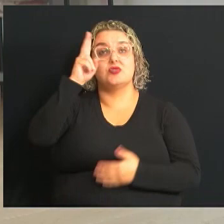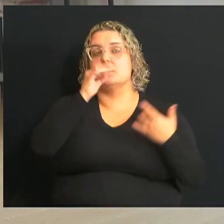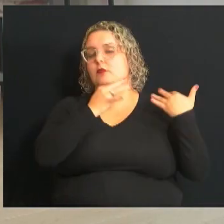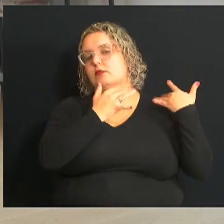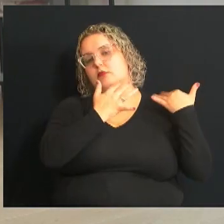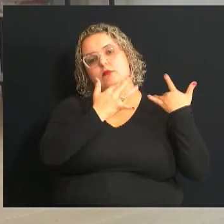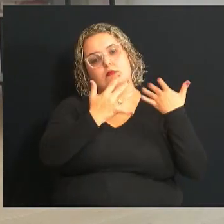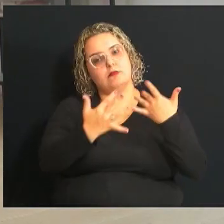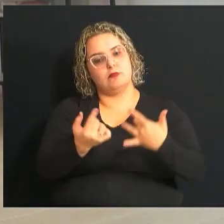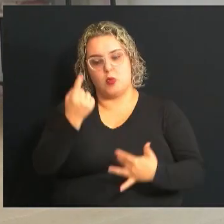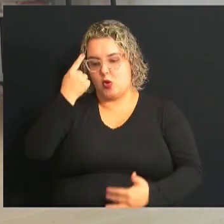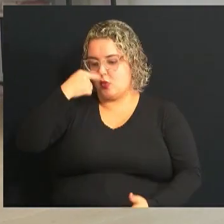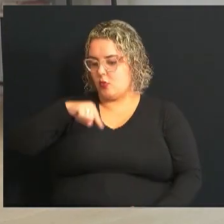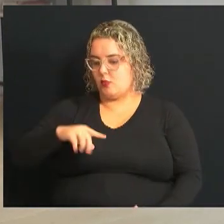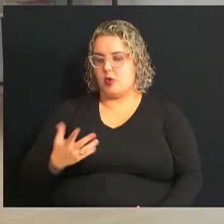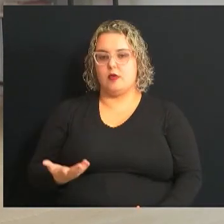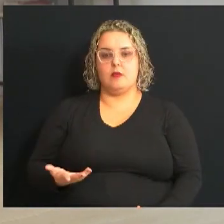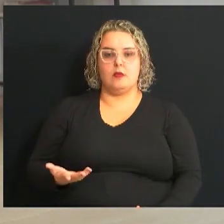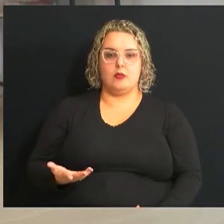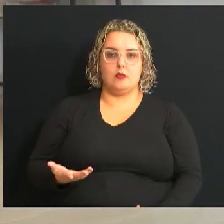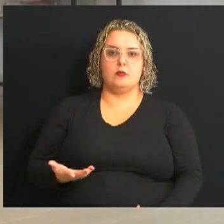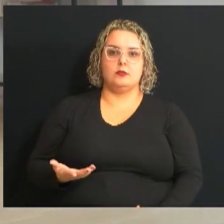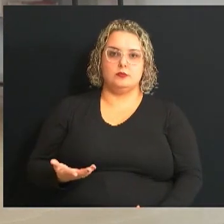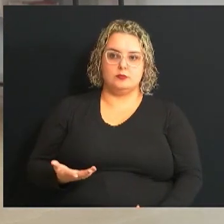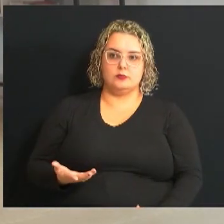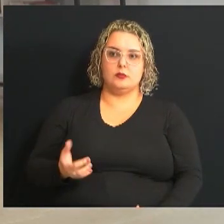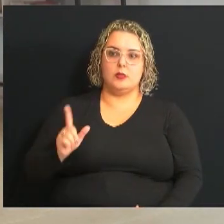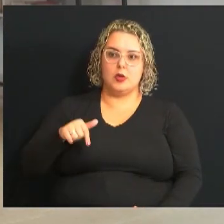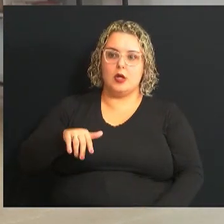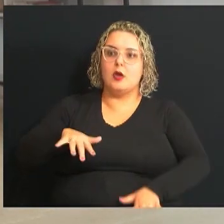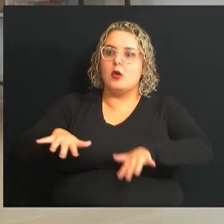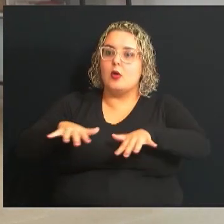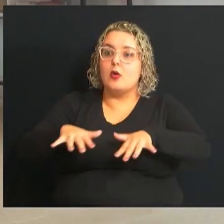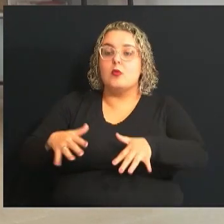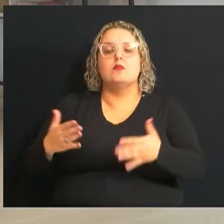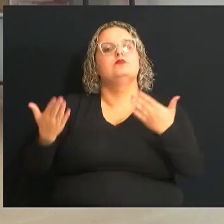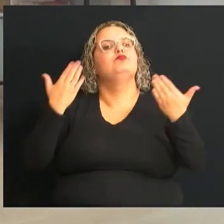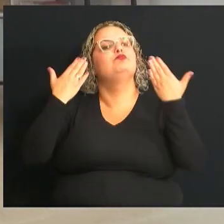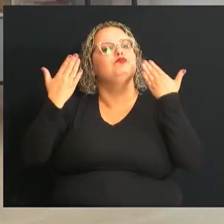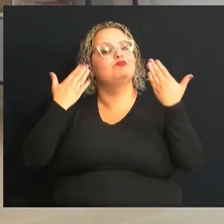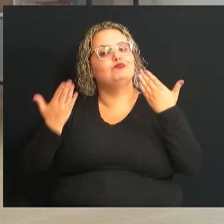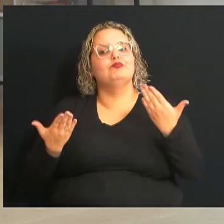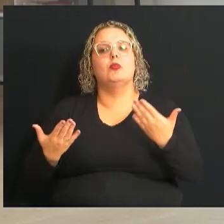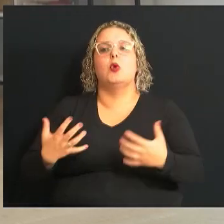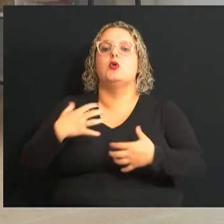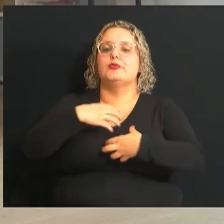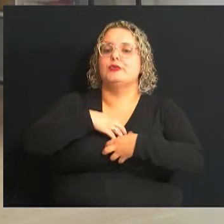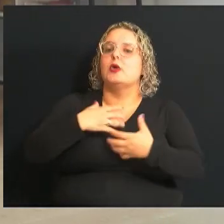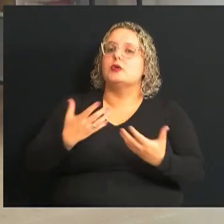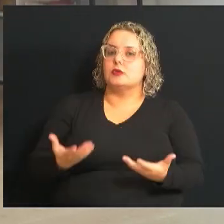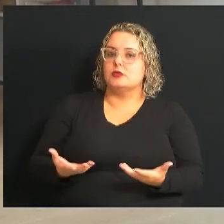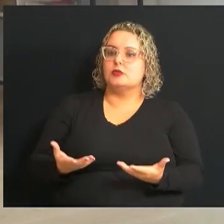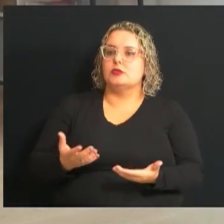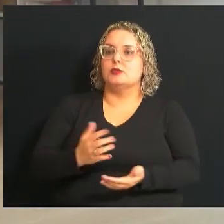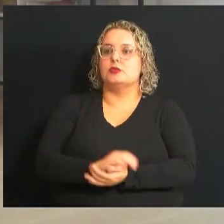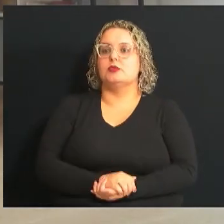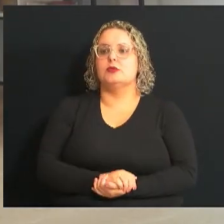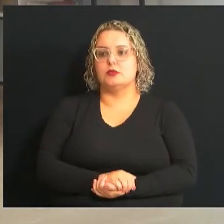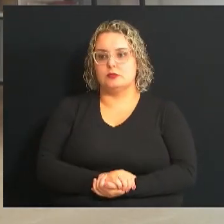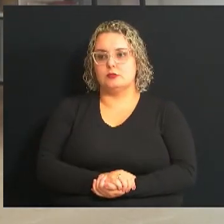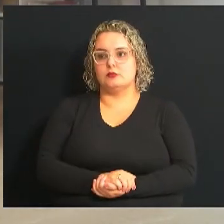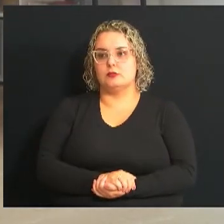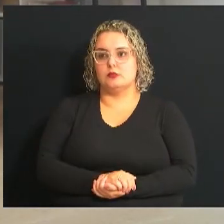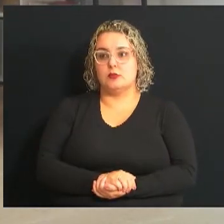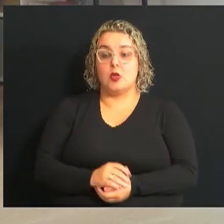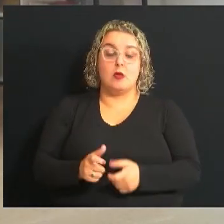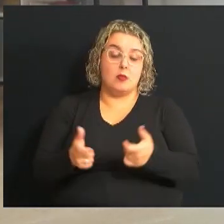nosso perfil, mexe com o nosso psicológico, né? Com os nossos sentimentos. E a maior parte das